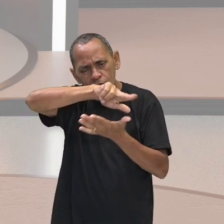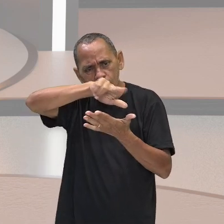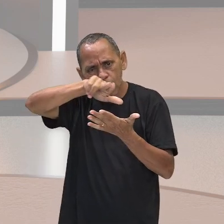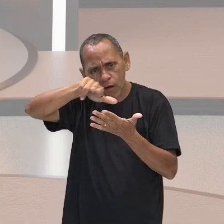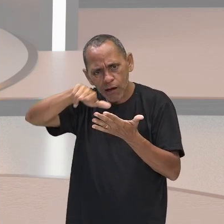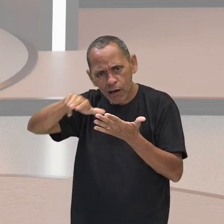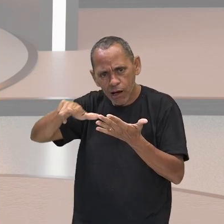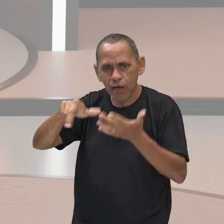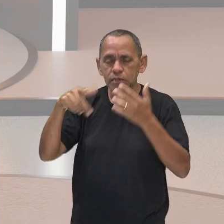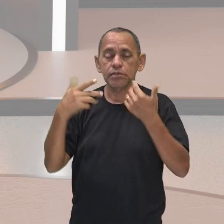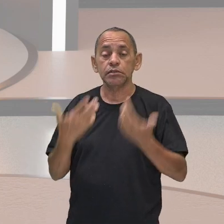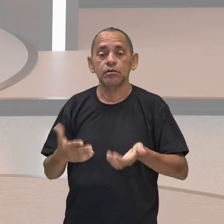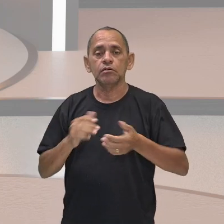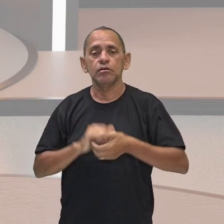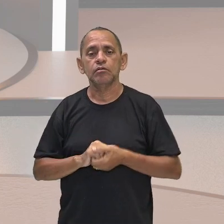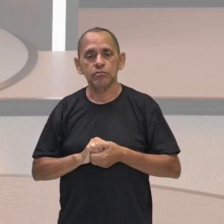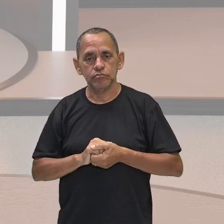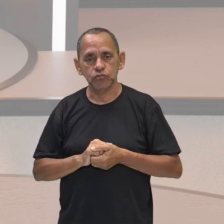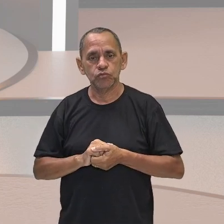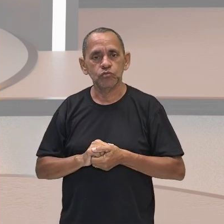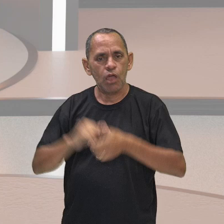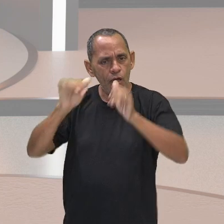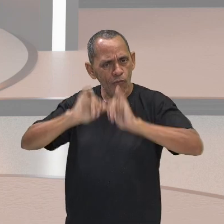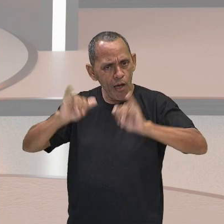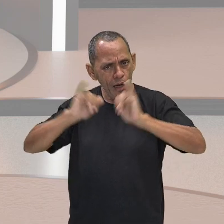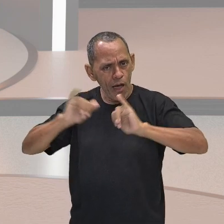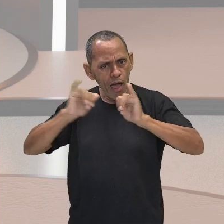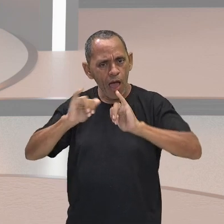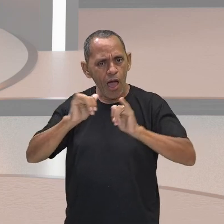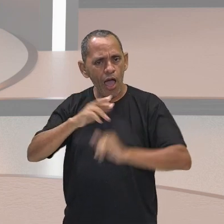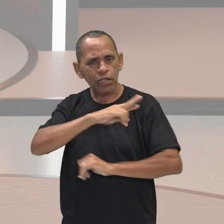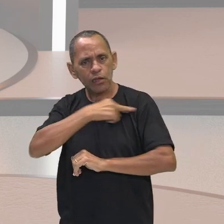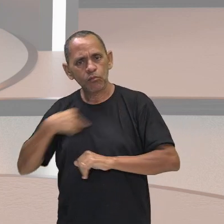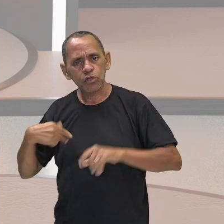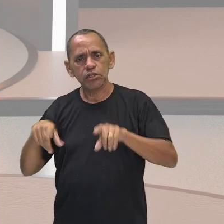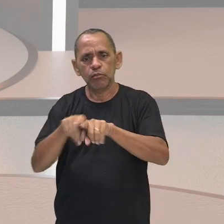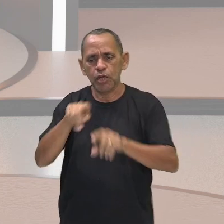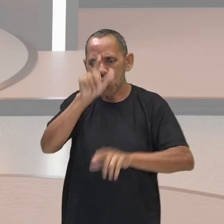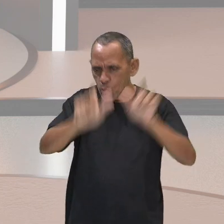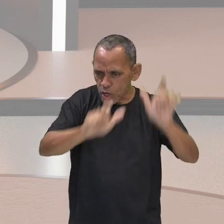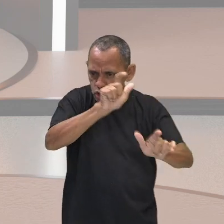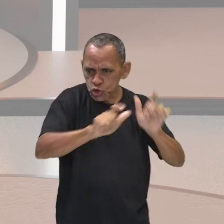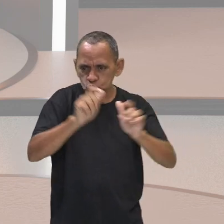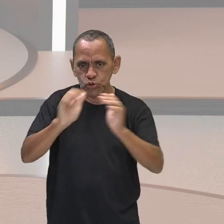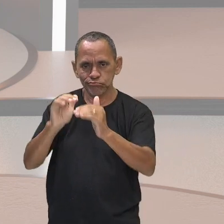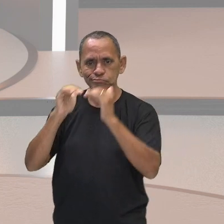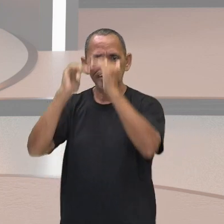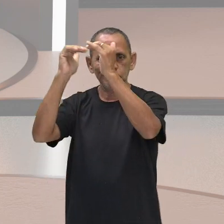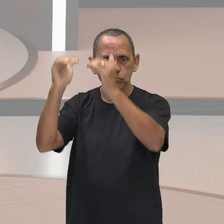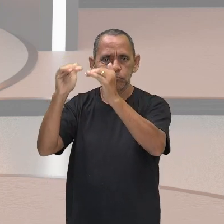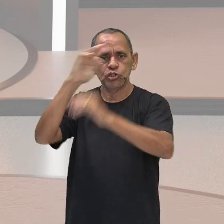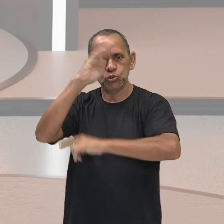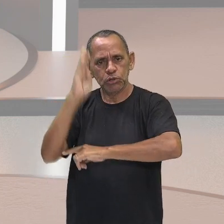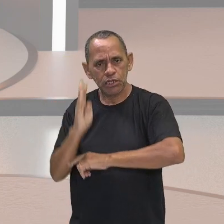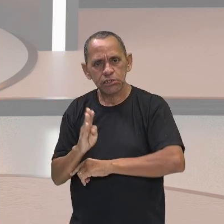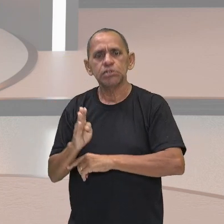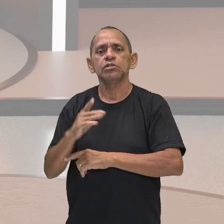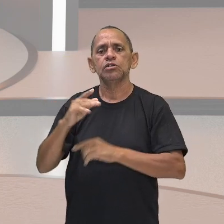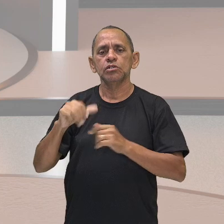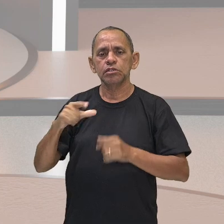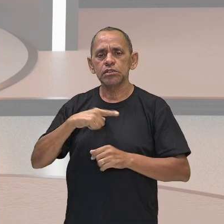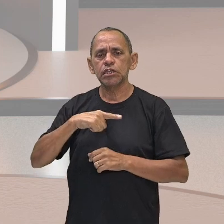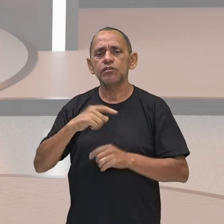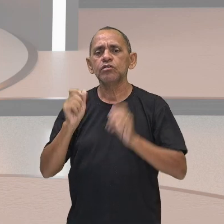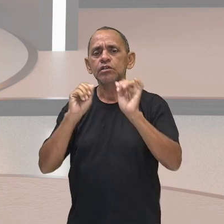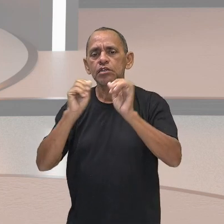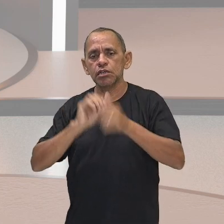da República, ela é o quê? Pessoas da sociedade, das elites brasileiras e aquelas pessoas também que